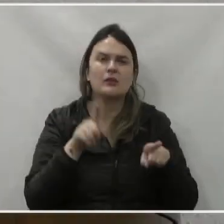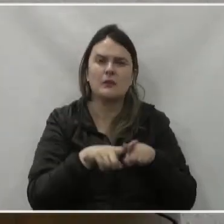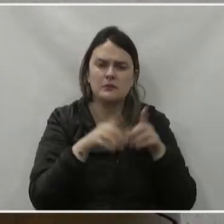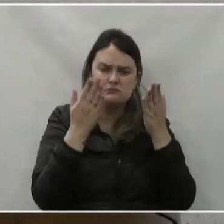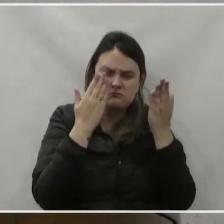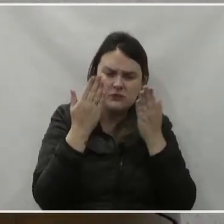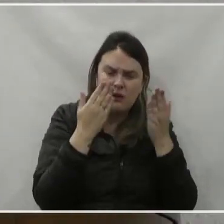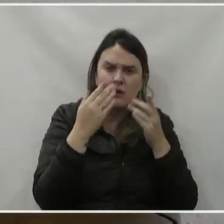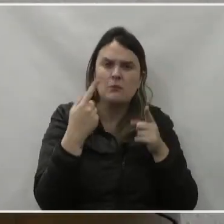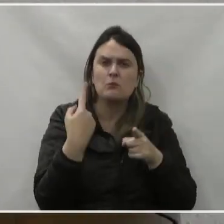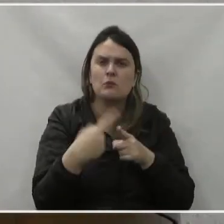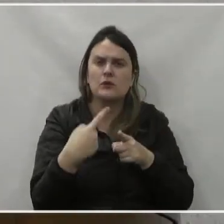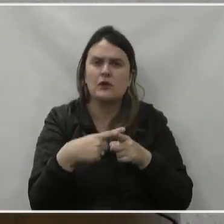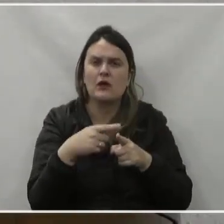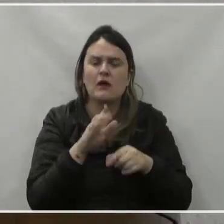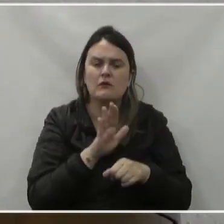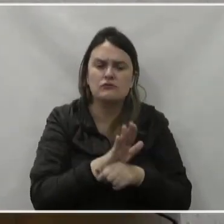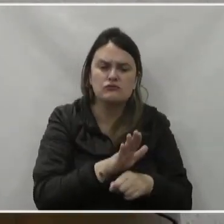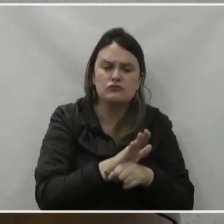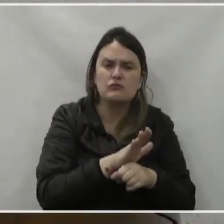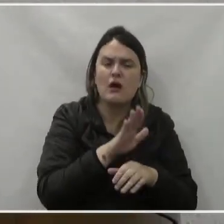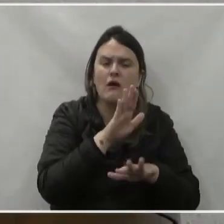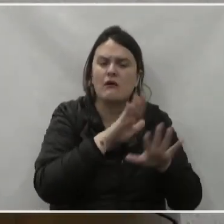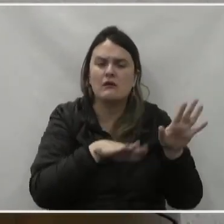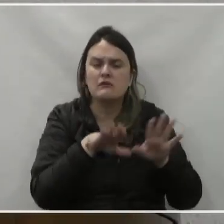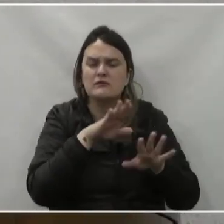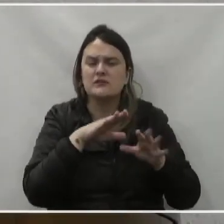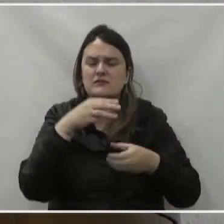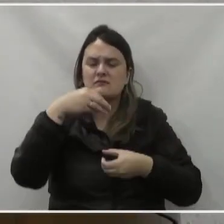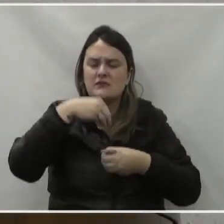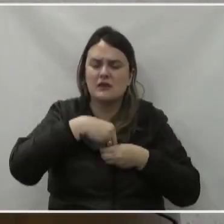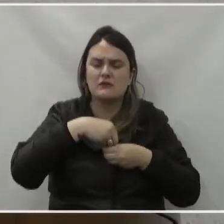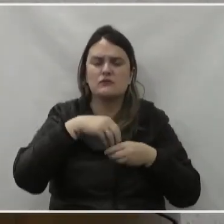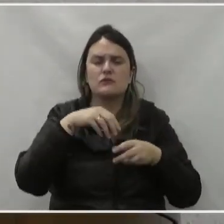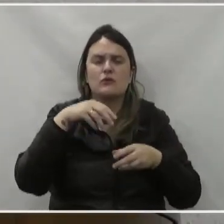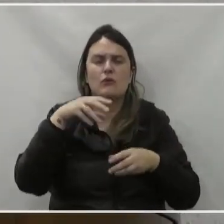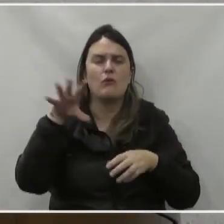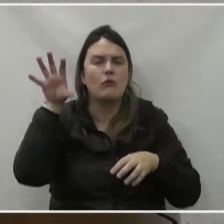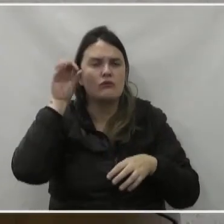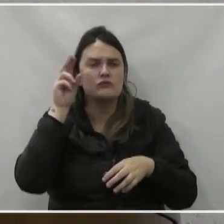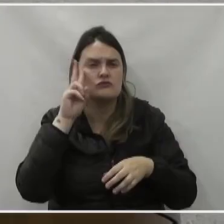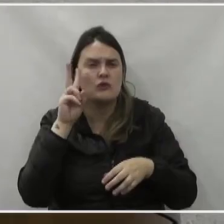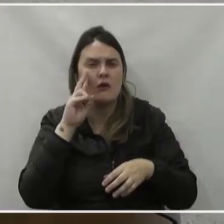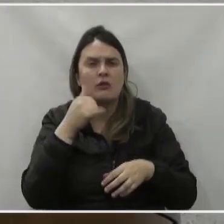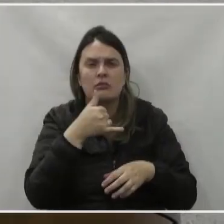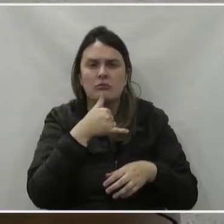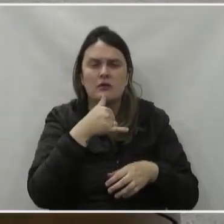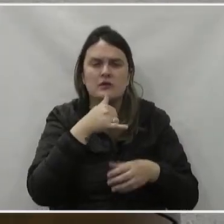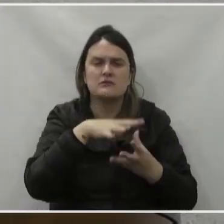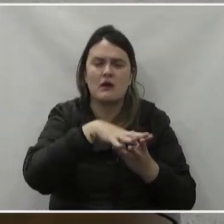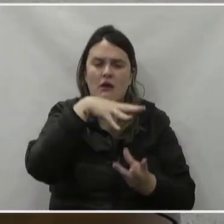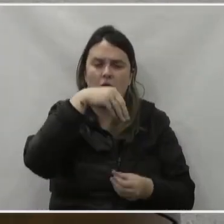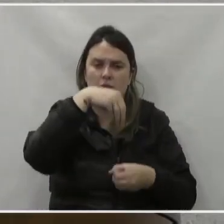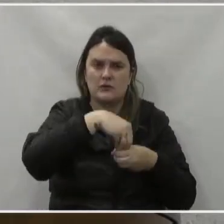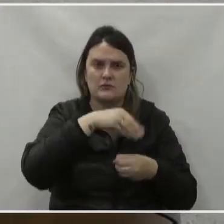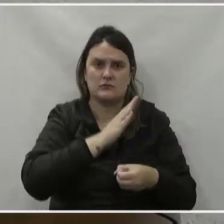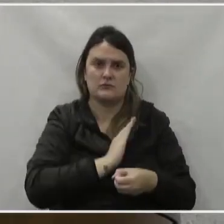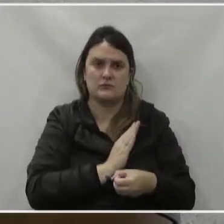Psicólogos, pois auxiliamos nas dores que muitas vezes doem em nós mesmos. As dores da alma e do